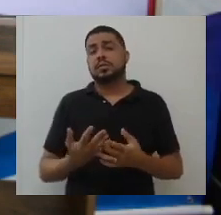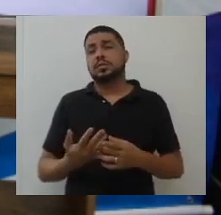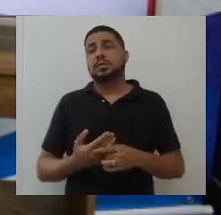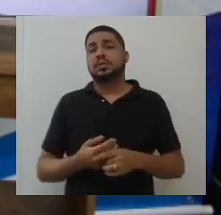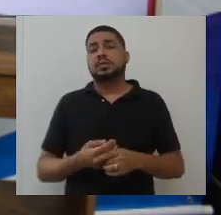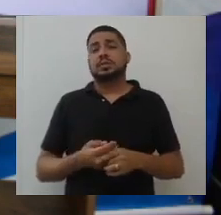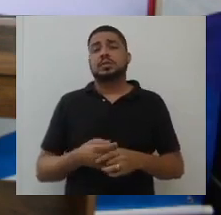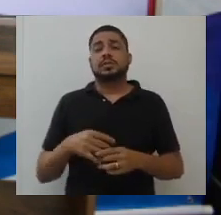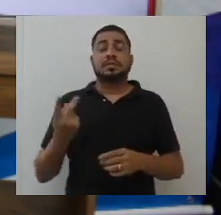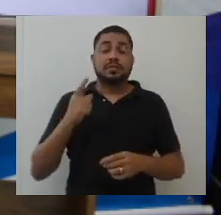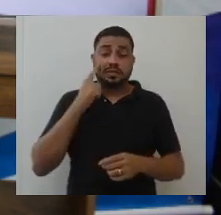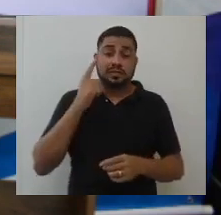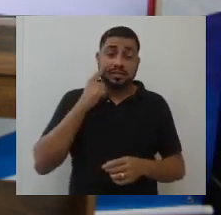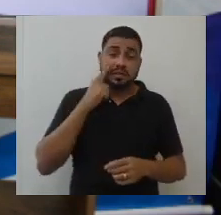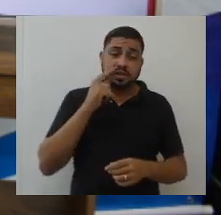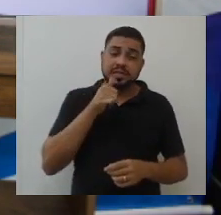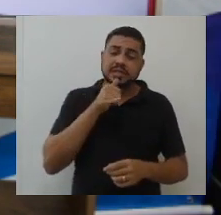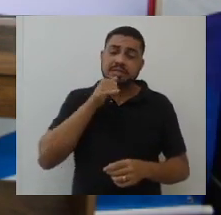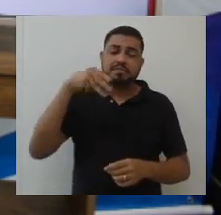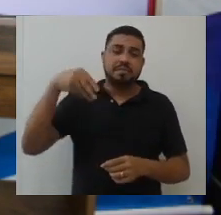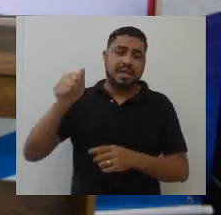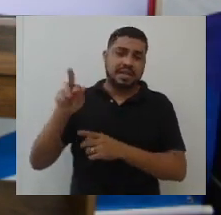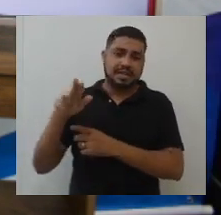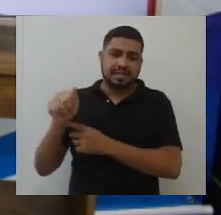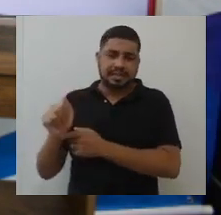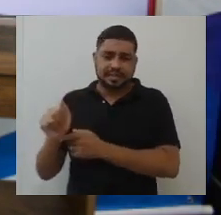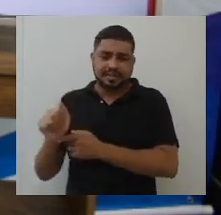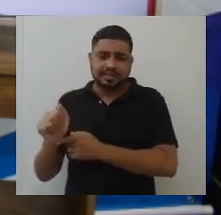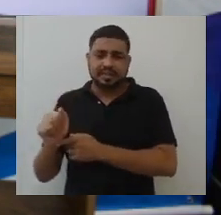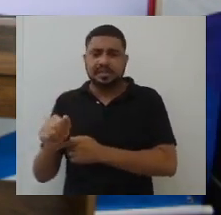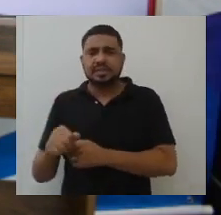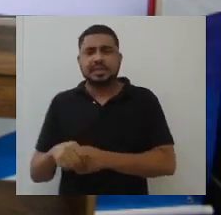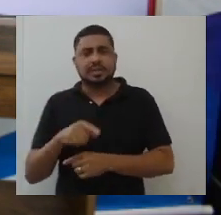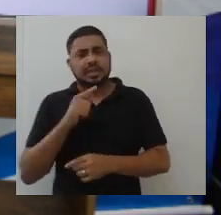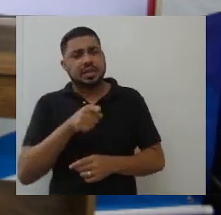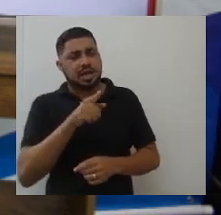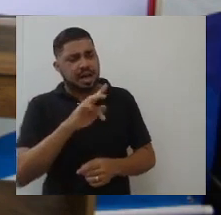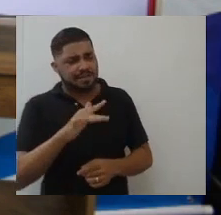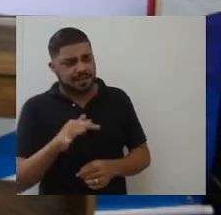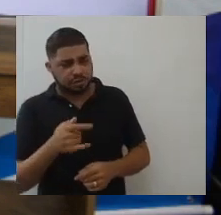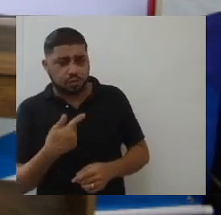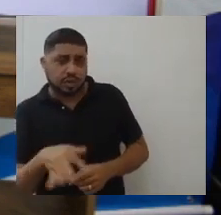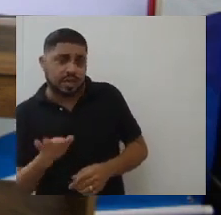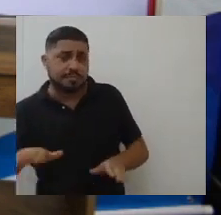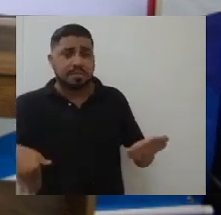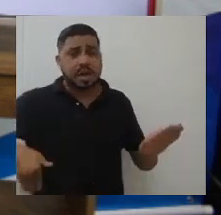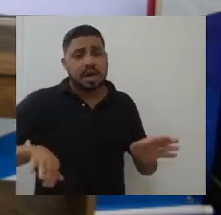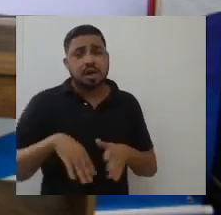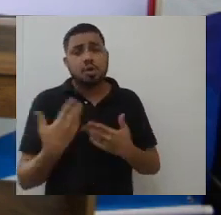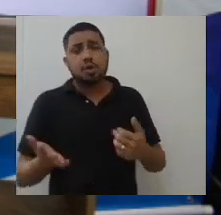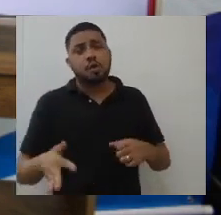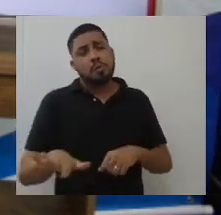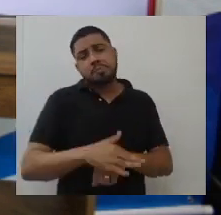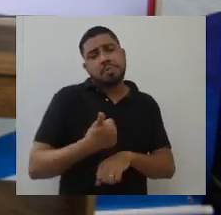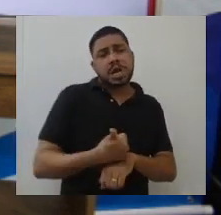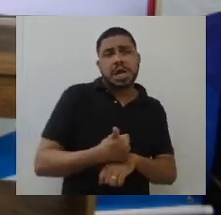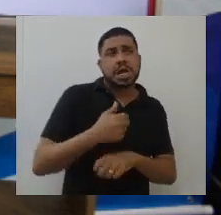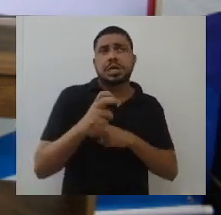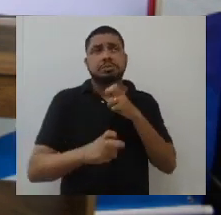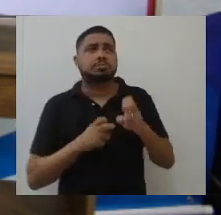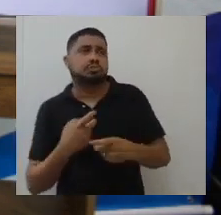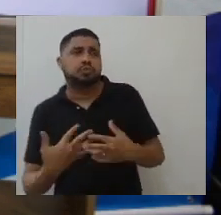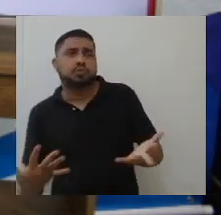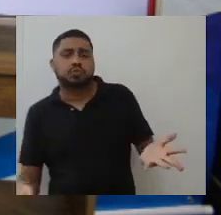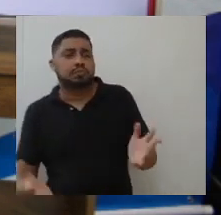Vamos pegar Maria, que é o único exemplo que veio pra minha cabeça. Maria diz, Rafael, tu queres ir à praia ou ao parque? Do you want to go to the beach or to